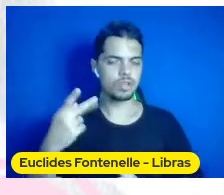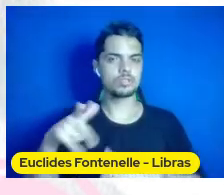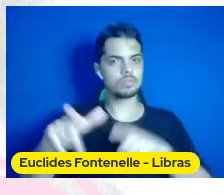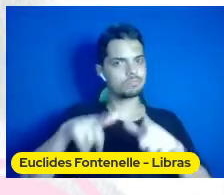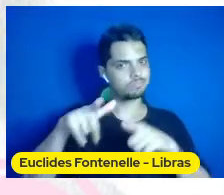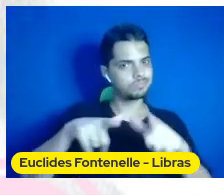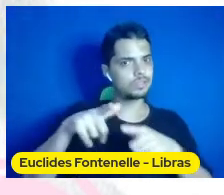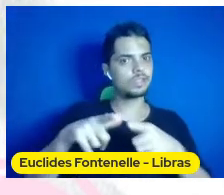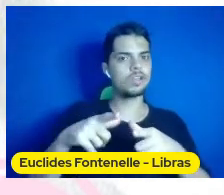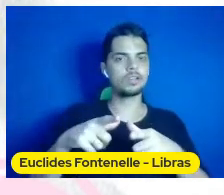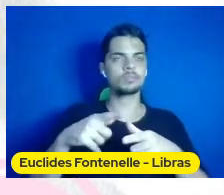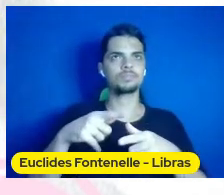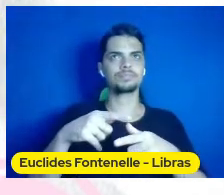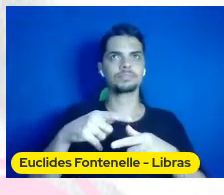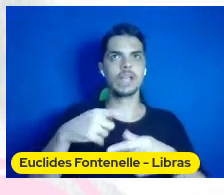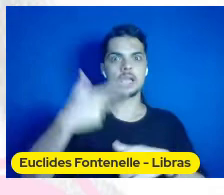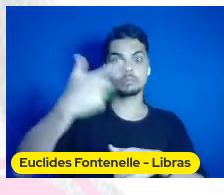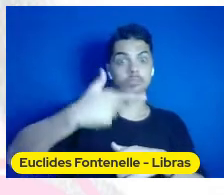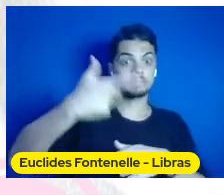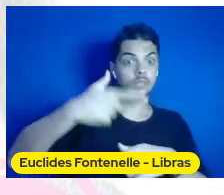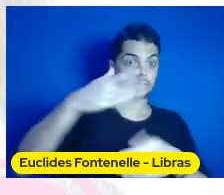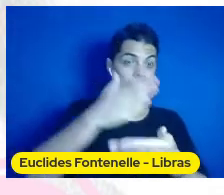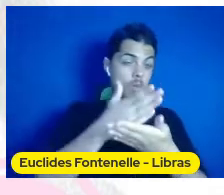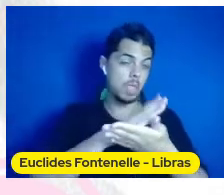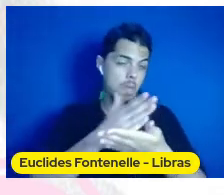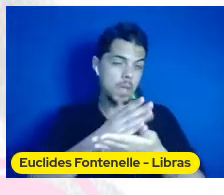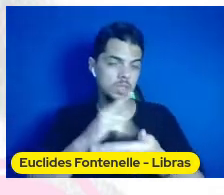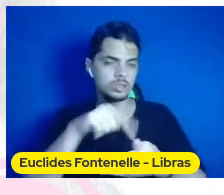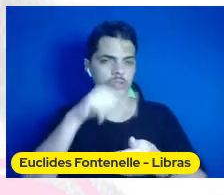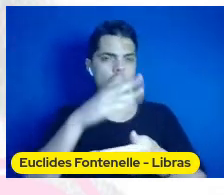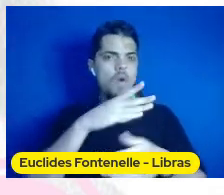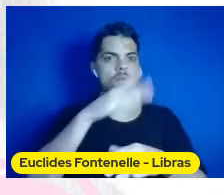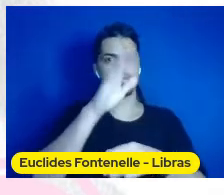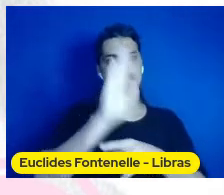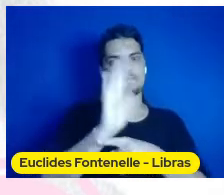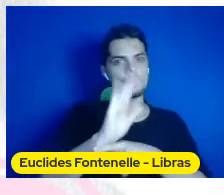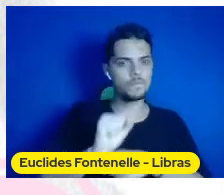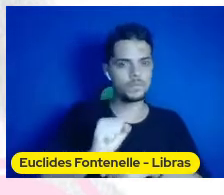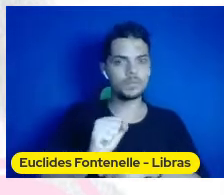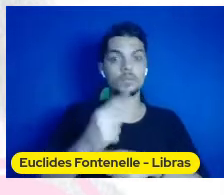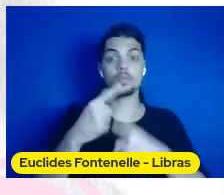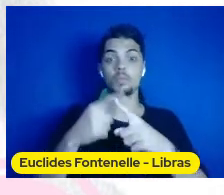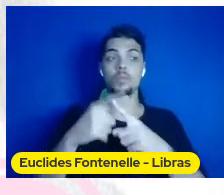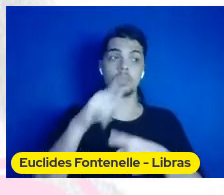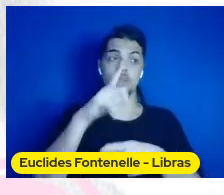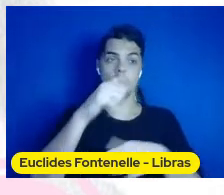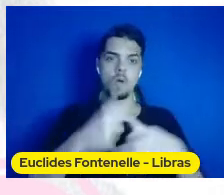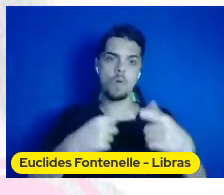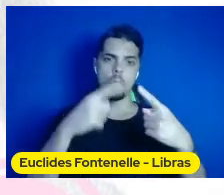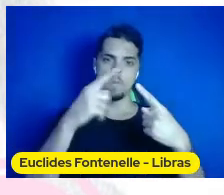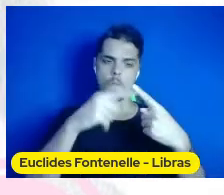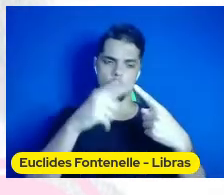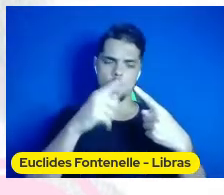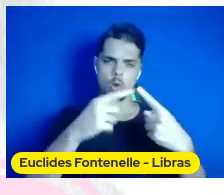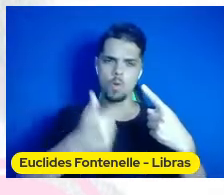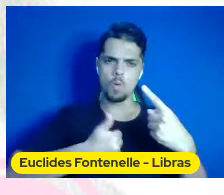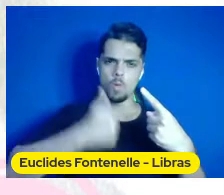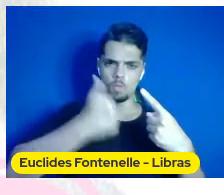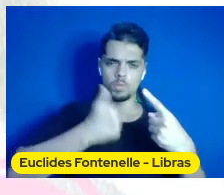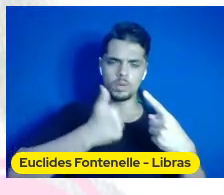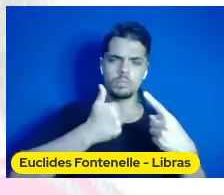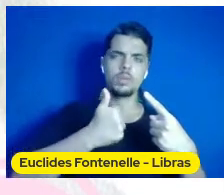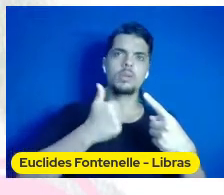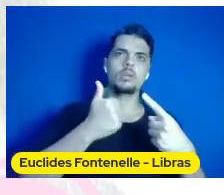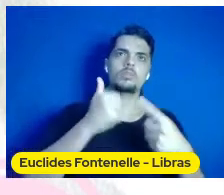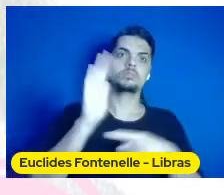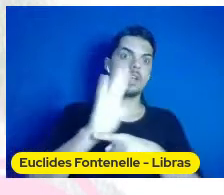primeira parte conta um pouquinho sobre a trajetória dela da infância, e a segunda seria agora realmente a